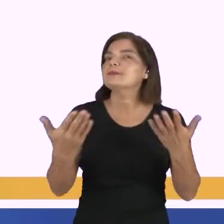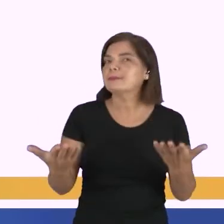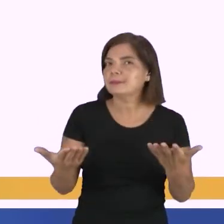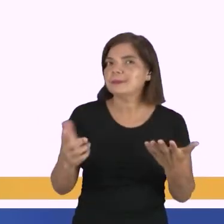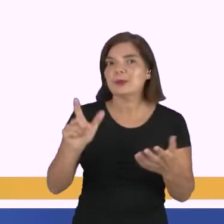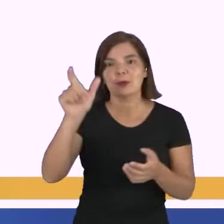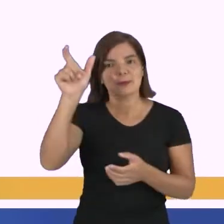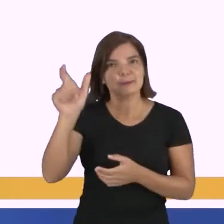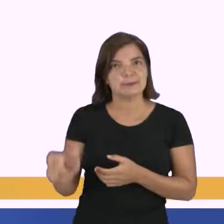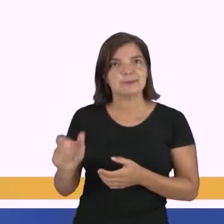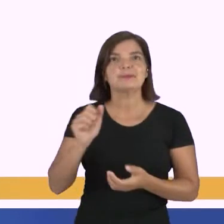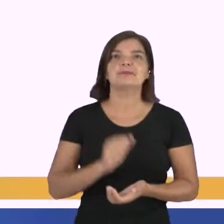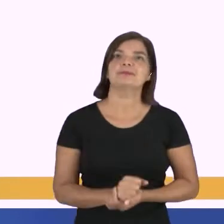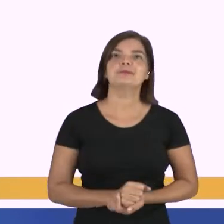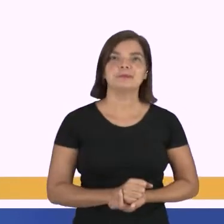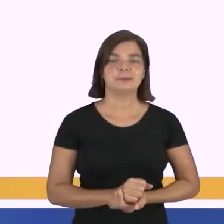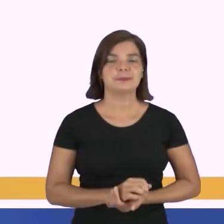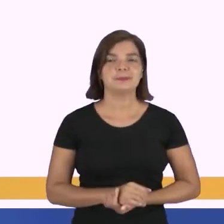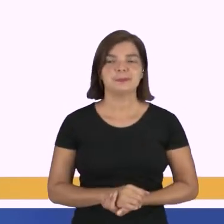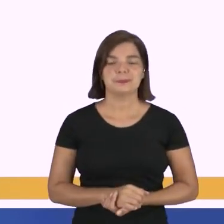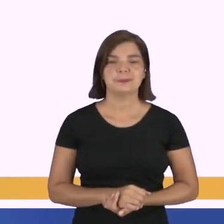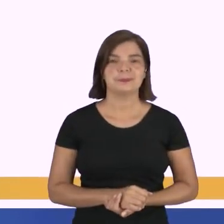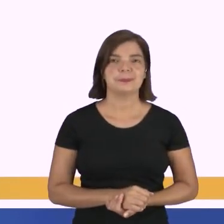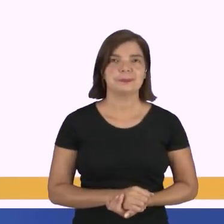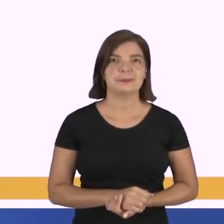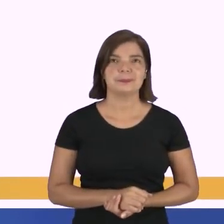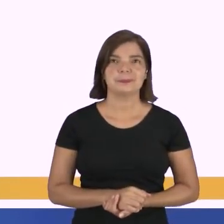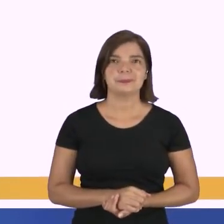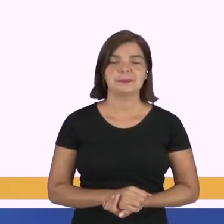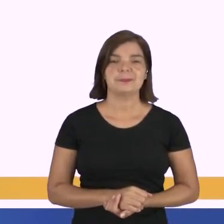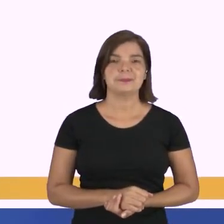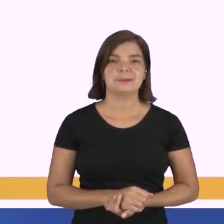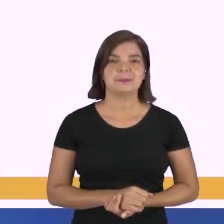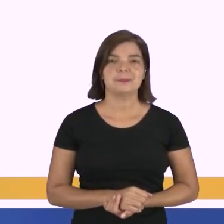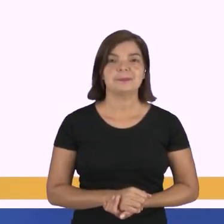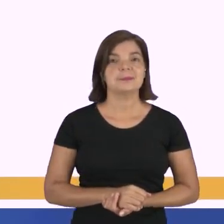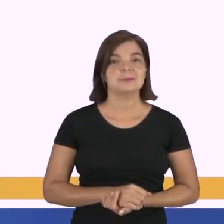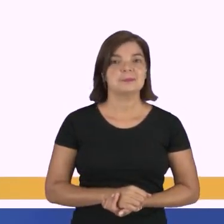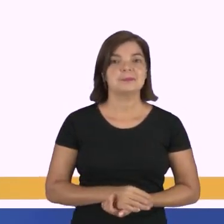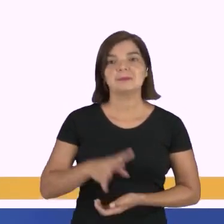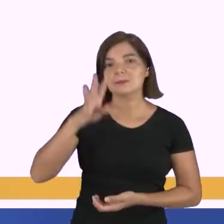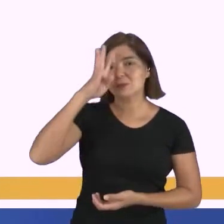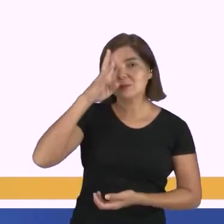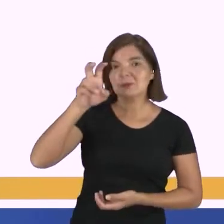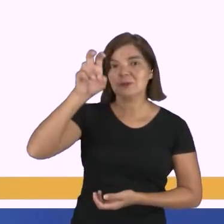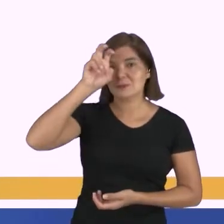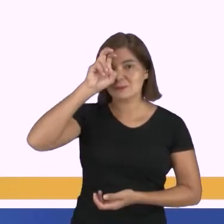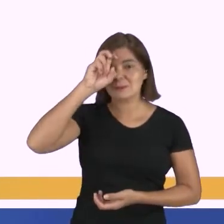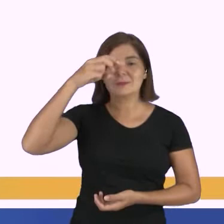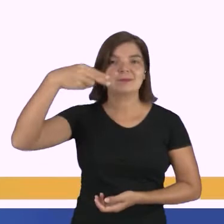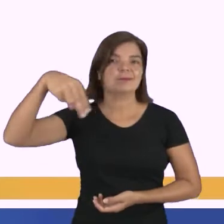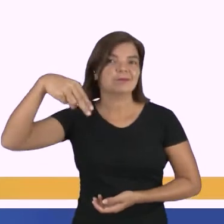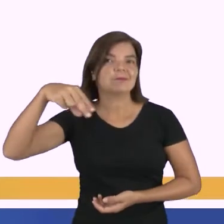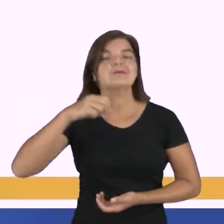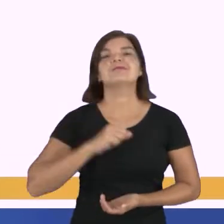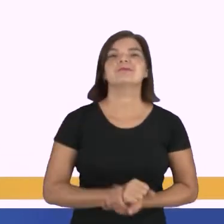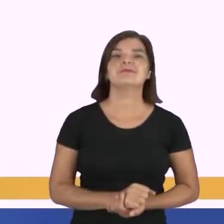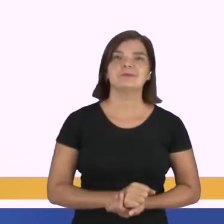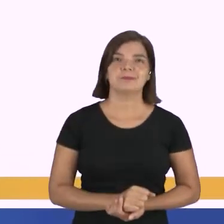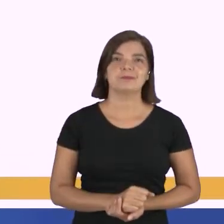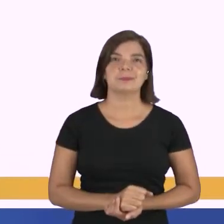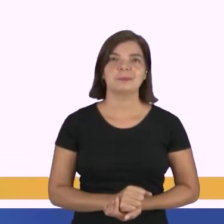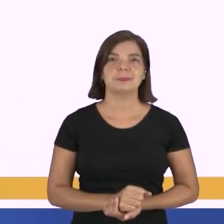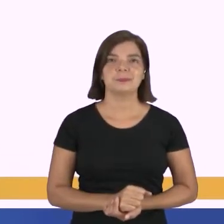do outro lado nós temos Fourth Thursday of November, quarta, quinta-feira de novembro,